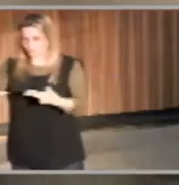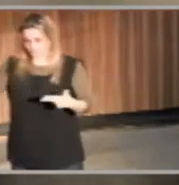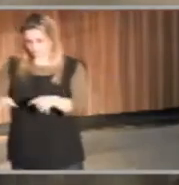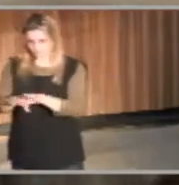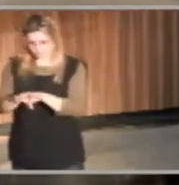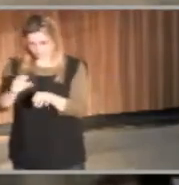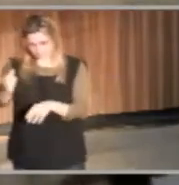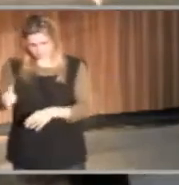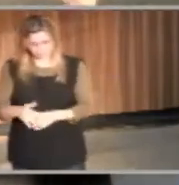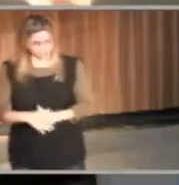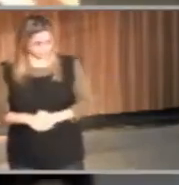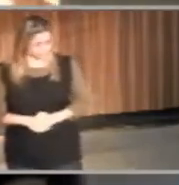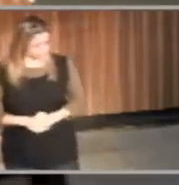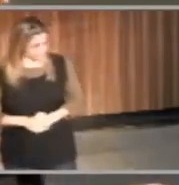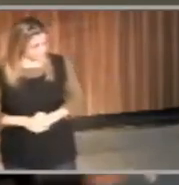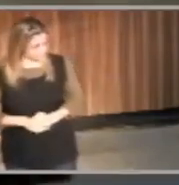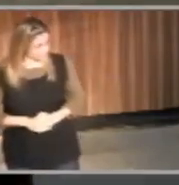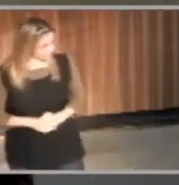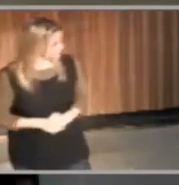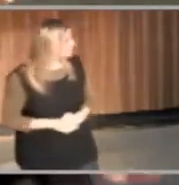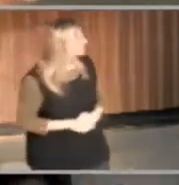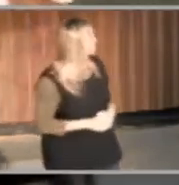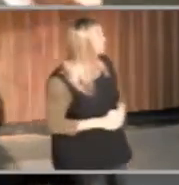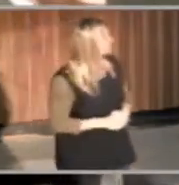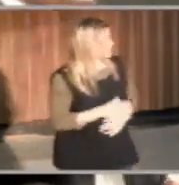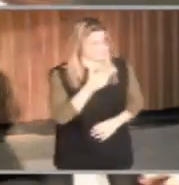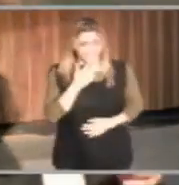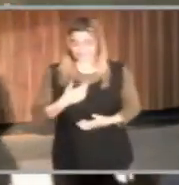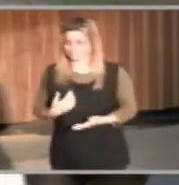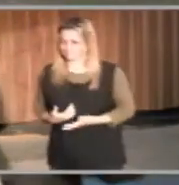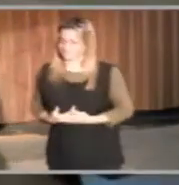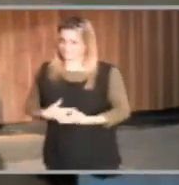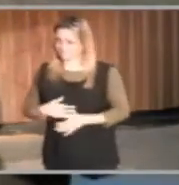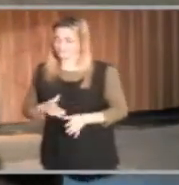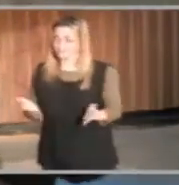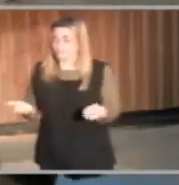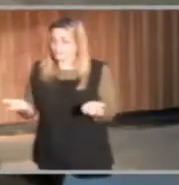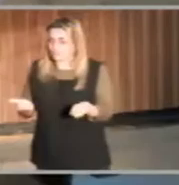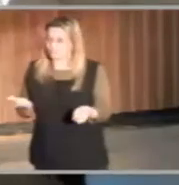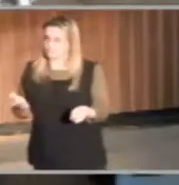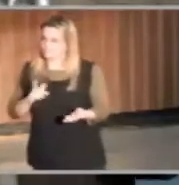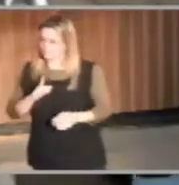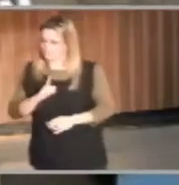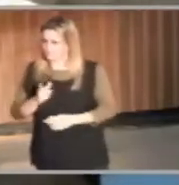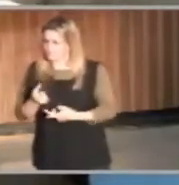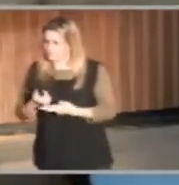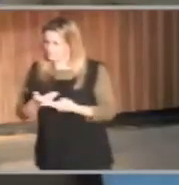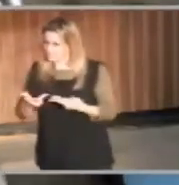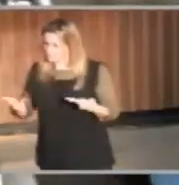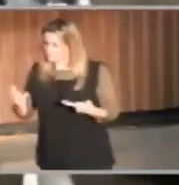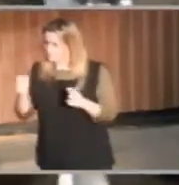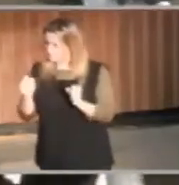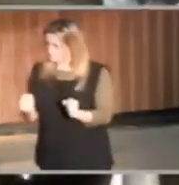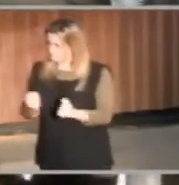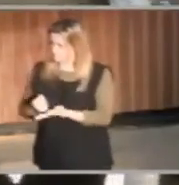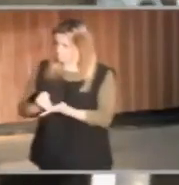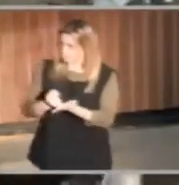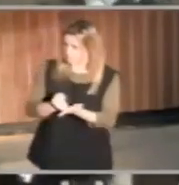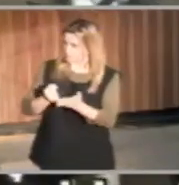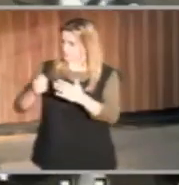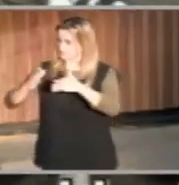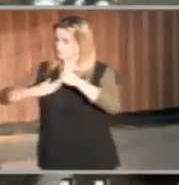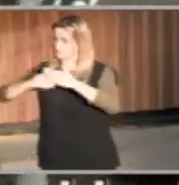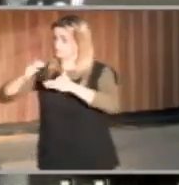falar? Ah, é verdade, já estou até perdido aqui hoje. É o seguinte, tem muitas maneiras que as pessoas ajudam a gente na